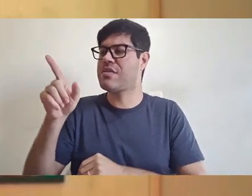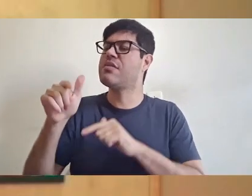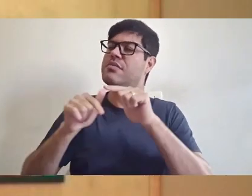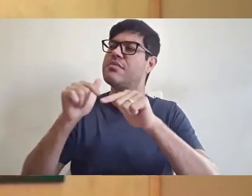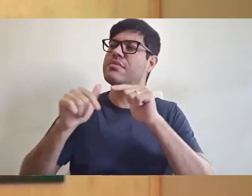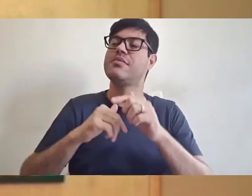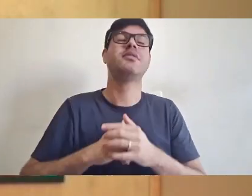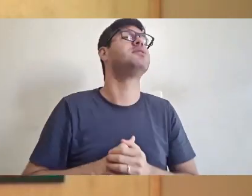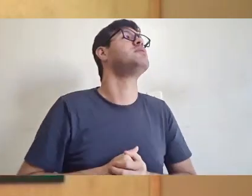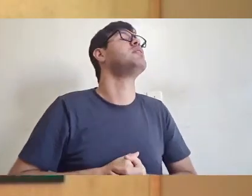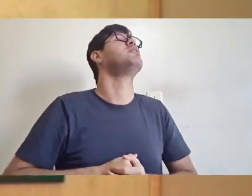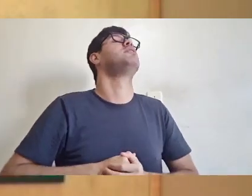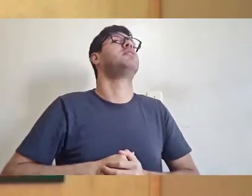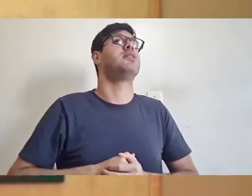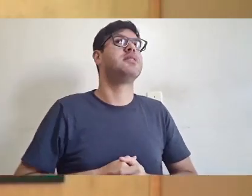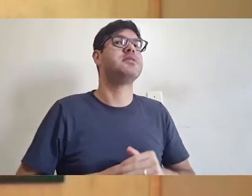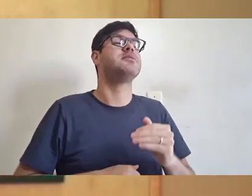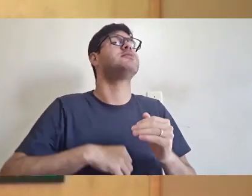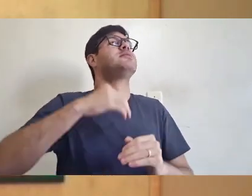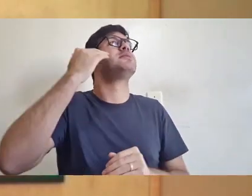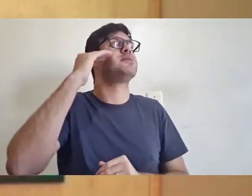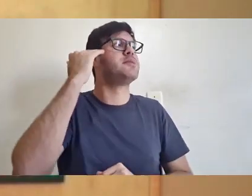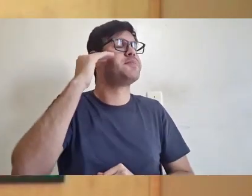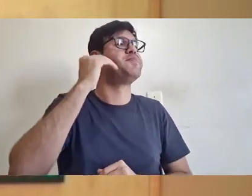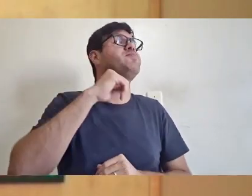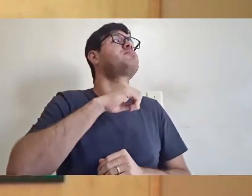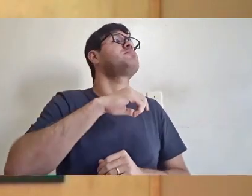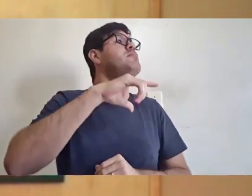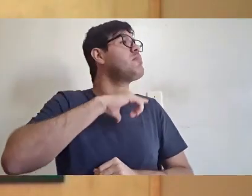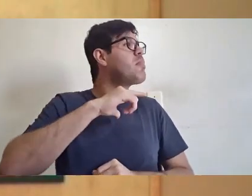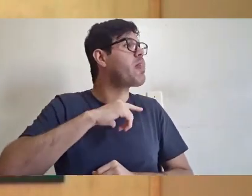nós transmitíamos os jogos da Ponte e do Guarani.